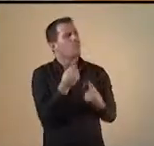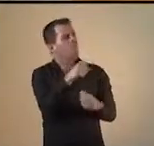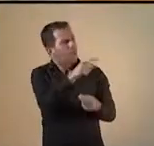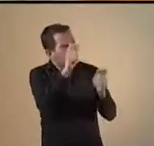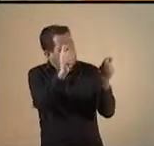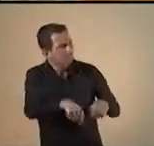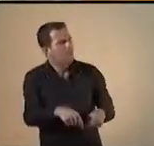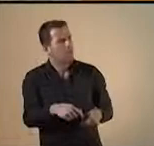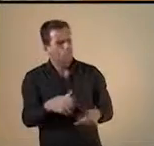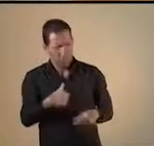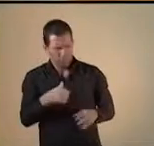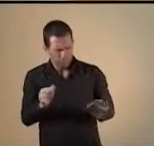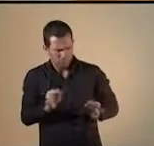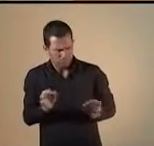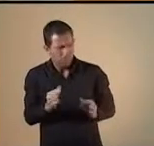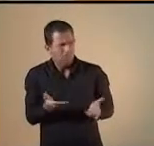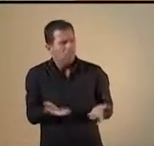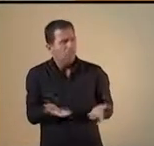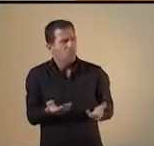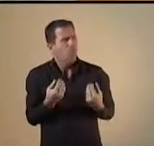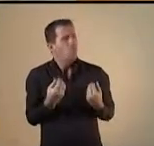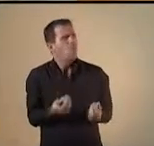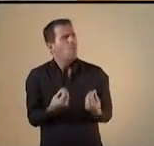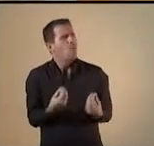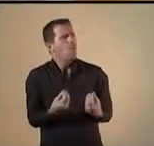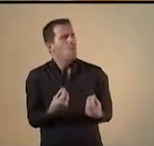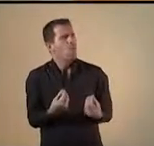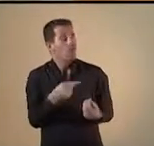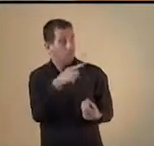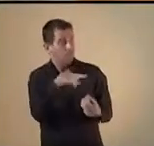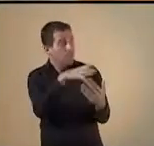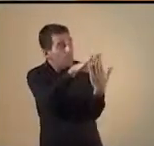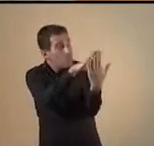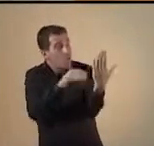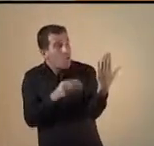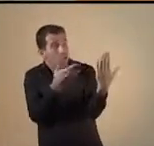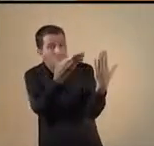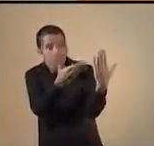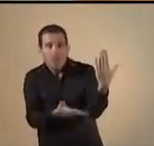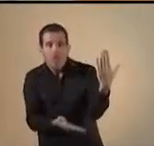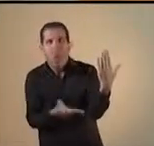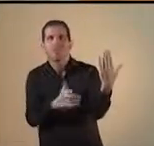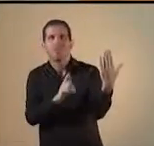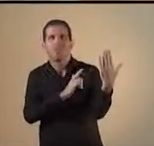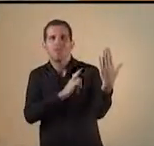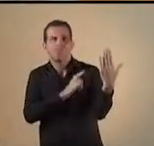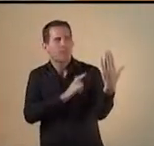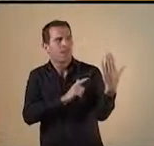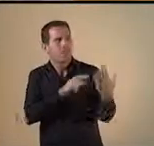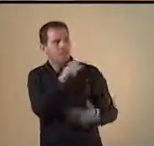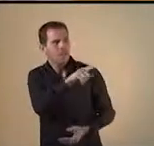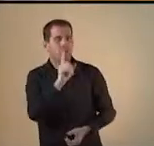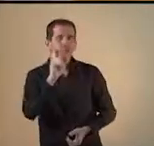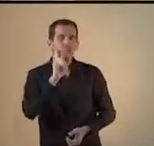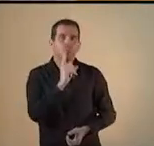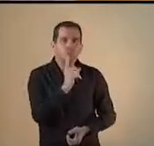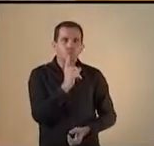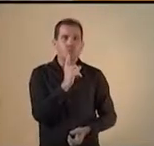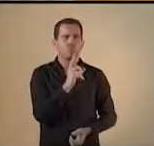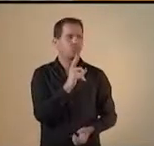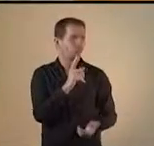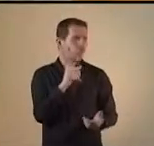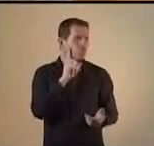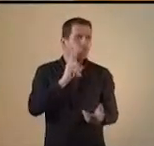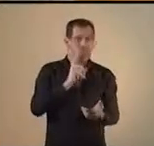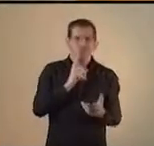que ela pode fazer e eu não? Né? Então, ela tendo esse modelo, ela tendo essa pessoa surda como referência, né?